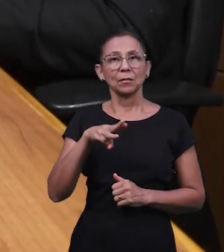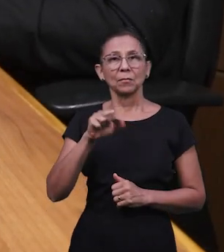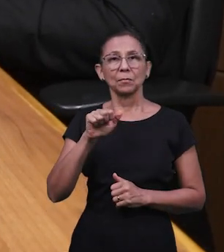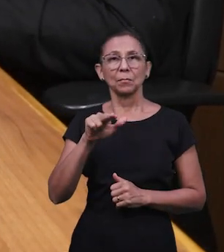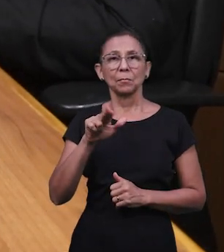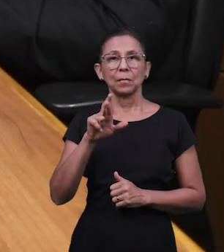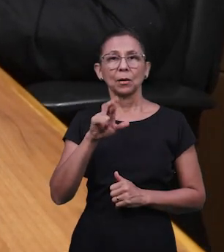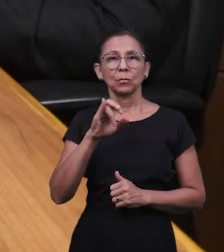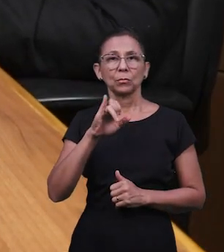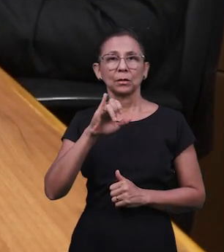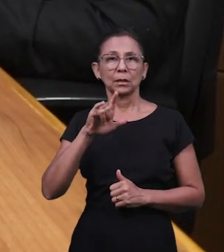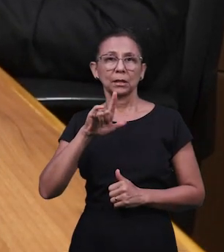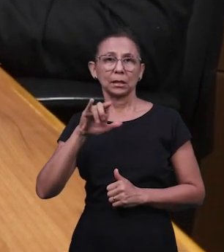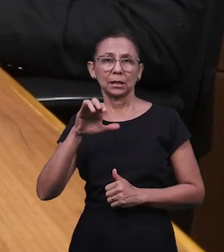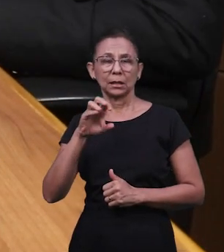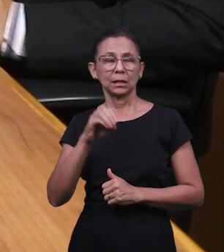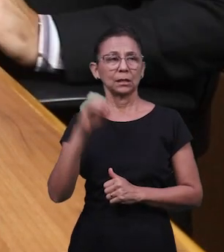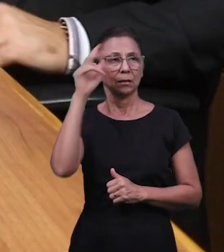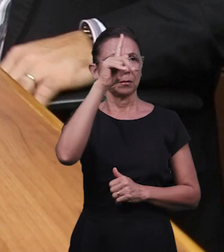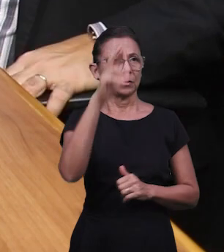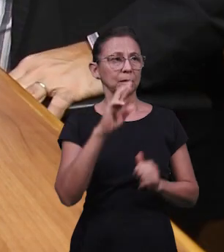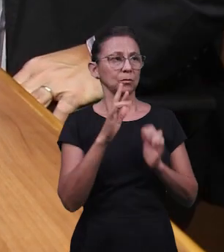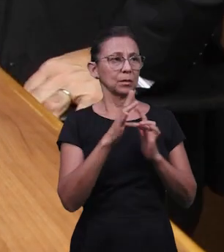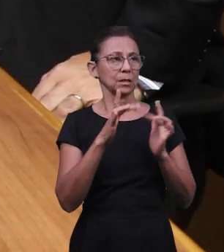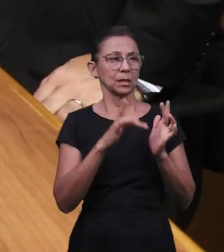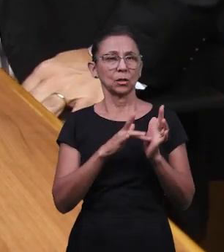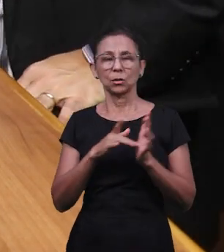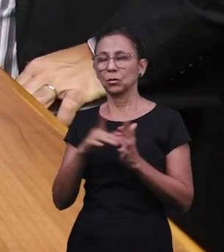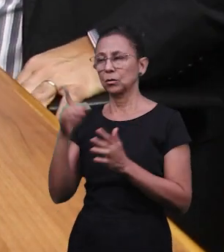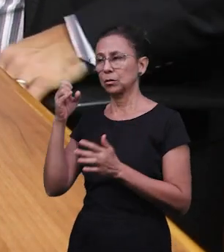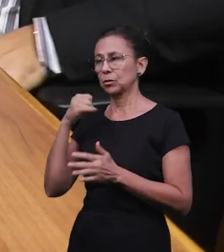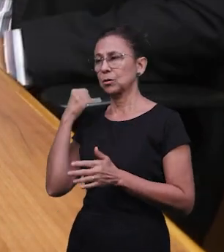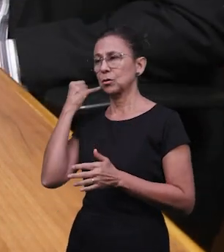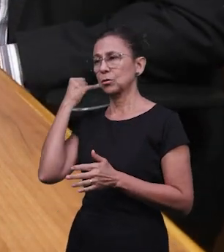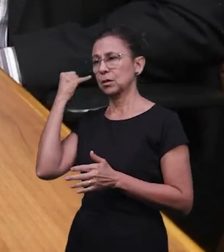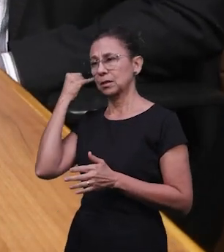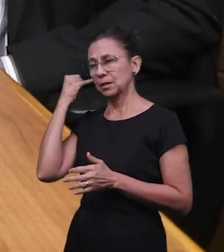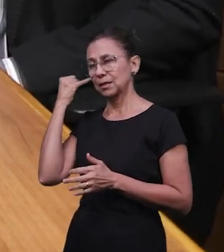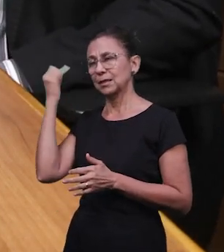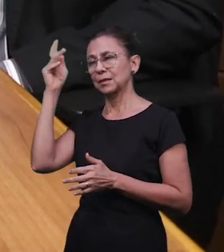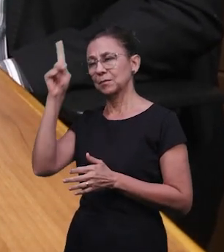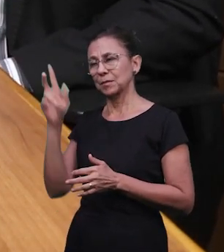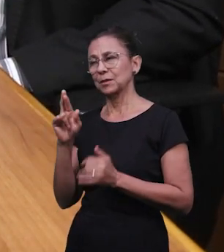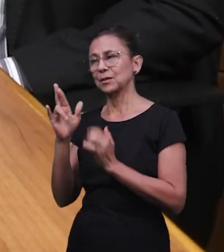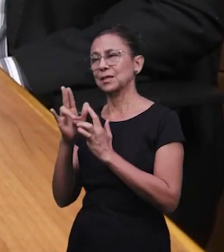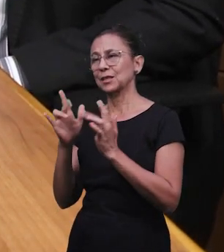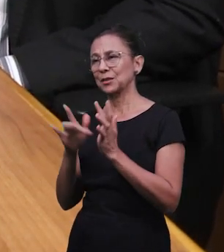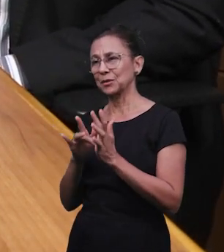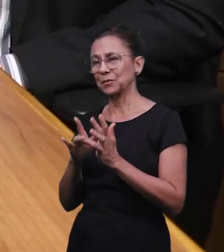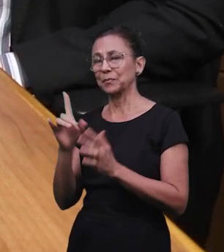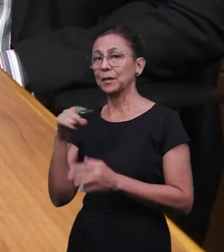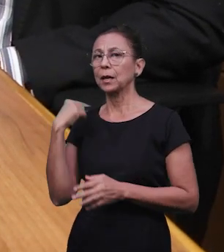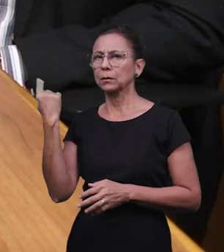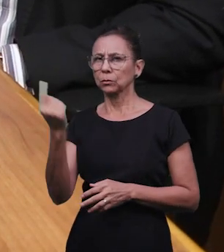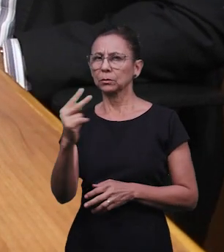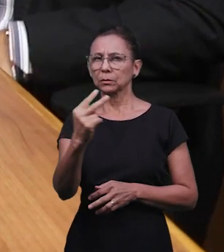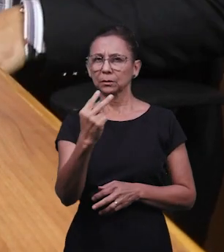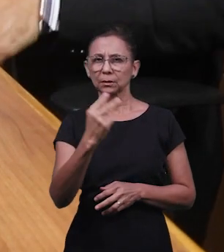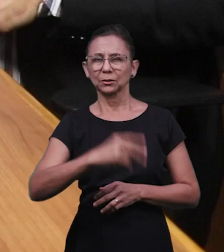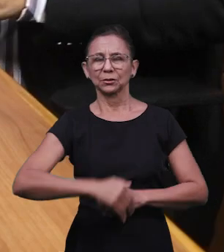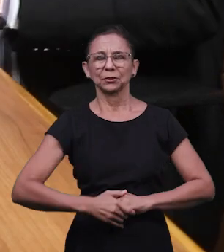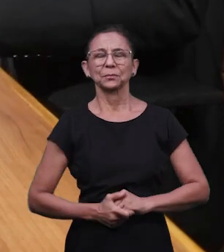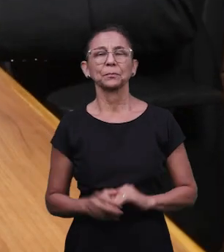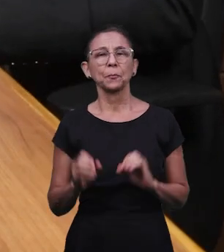Pai do Senhor Josias, Pai do Senhor a todos que nos ouvem e nos seguem pelas plataformas. Deixa eu aproximar aqui. Opa, ficou melhor agora, pronto.